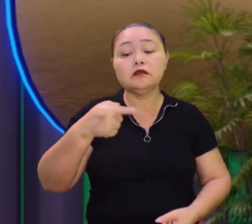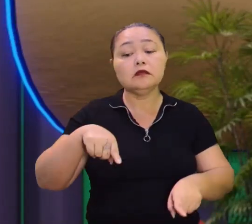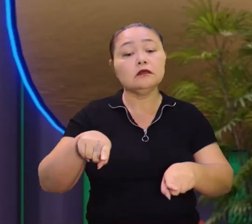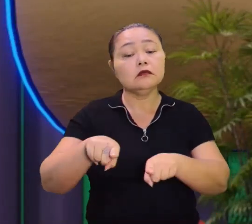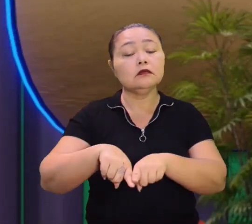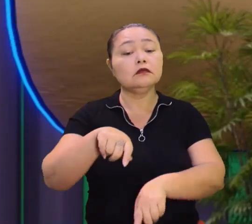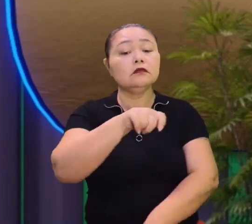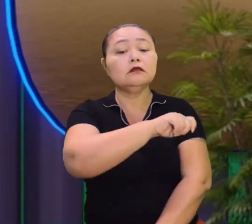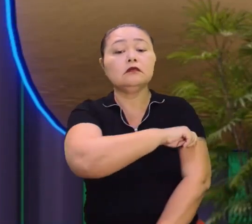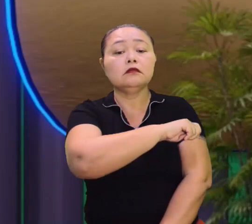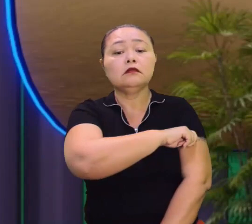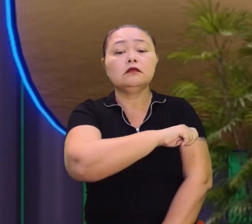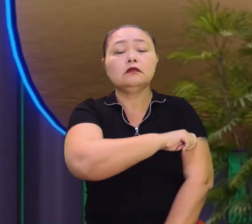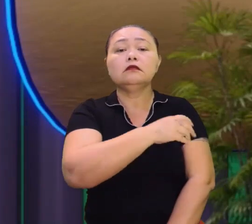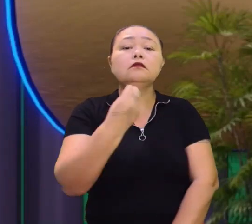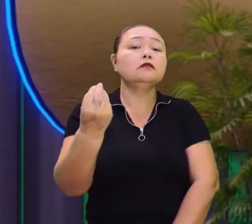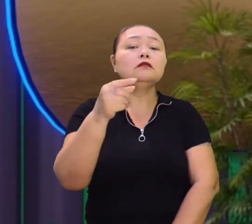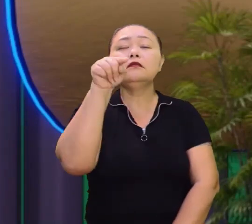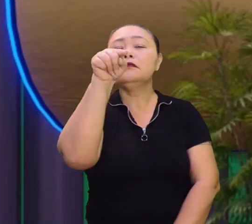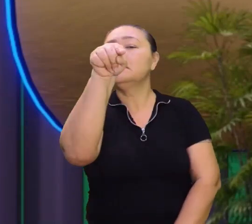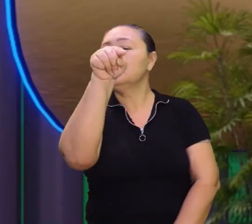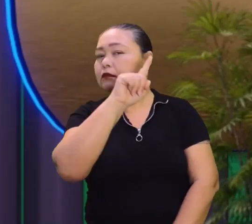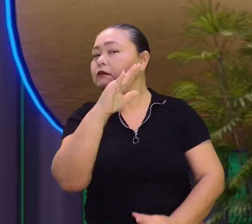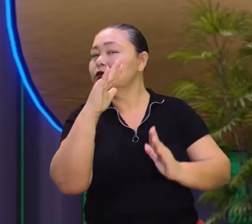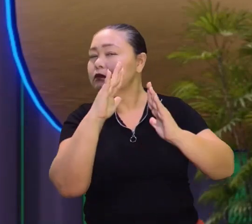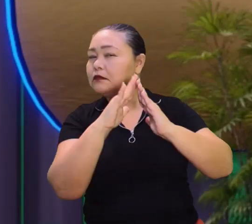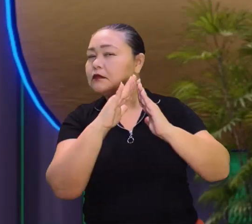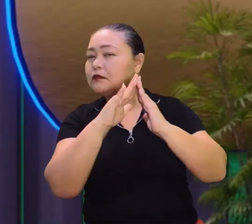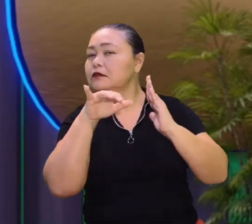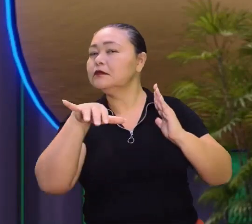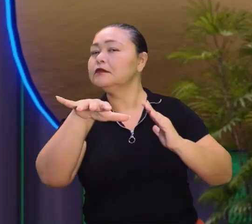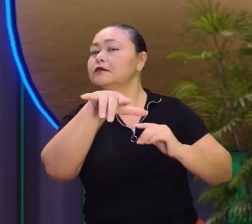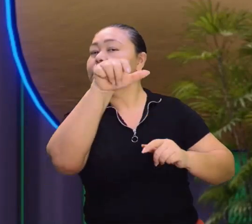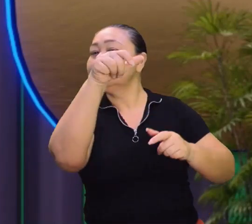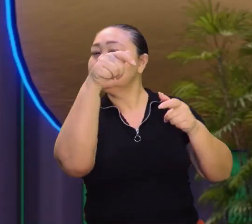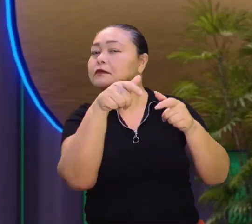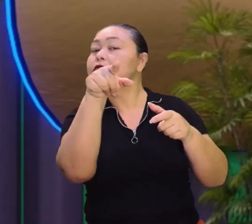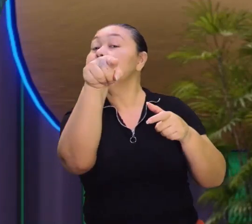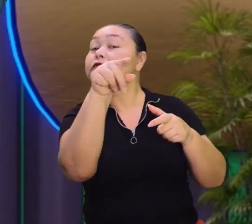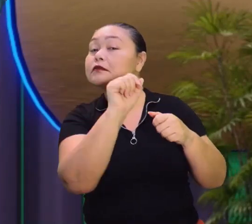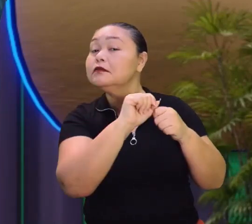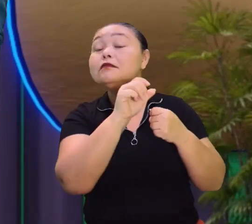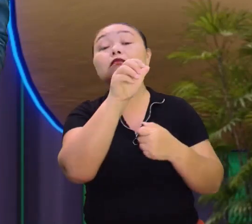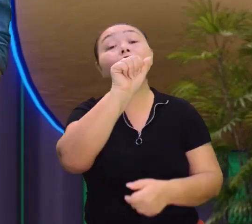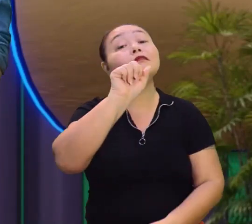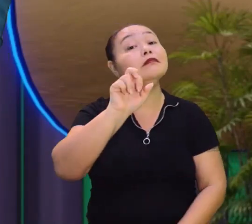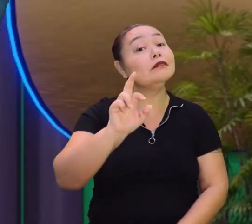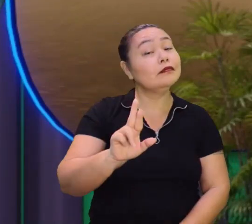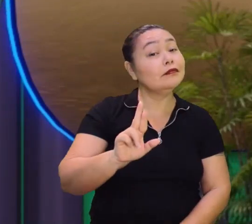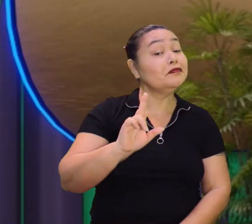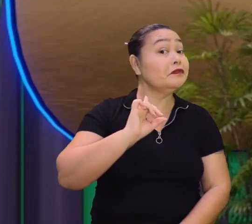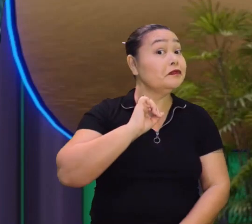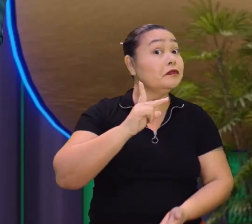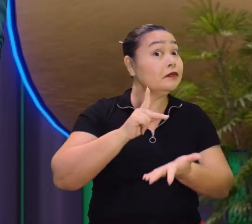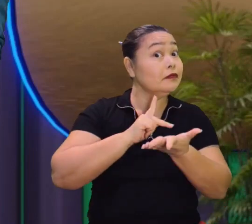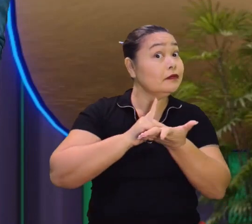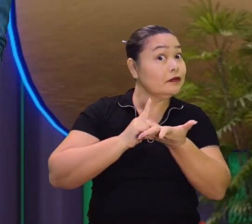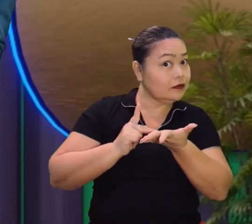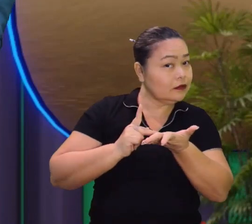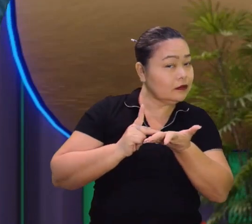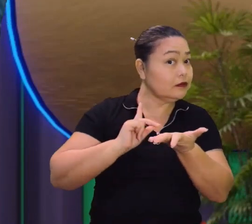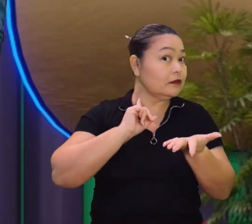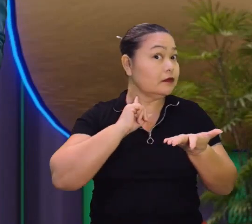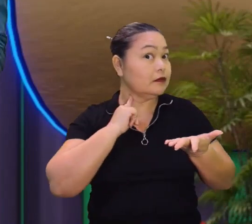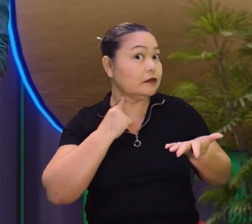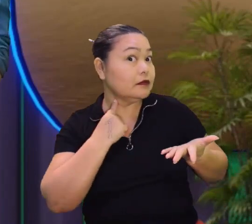para o aluno que perguntei para ele como é que está aí na sua casa, aí na sua região. O ar está puro?